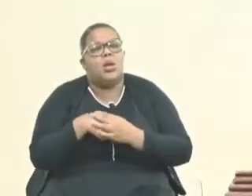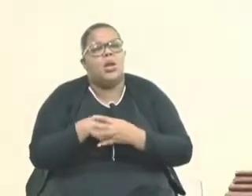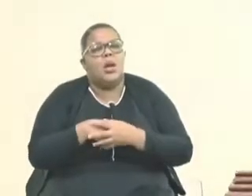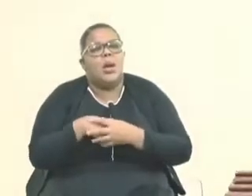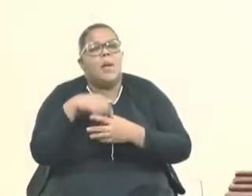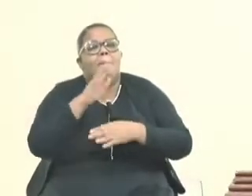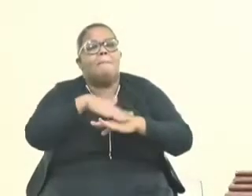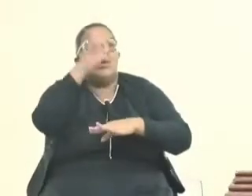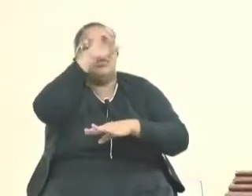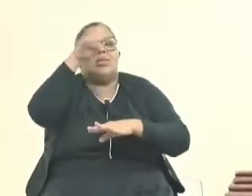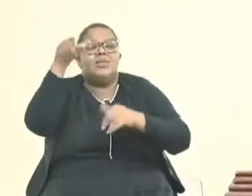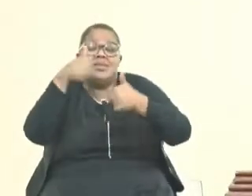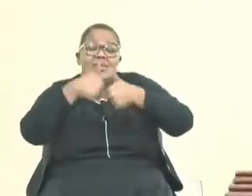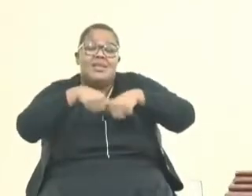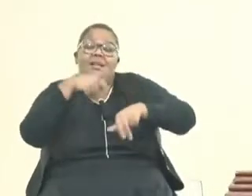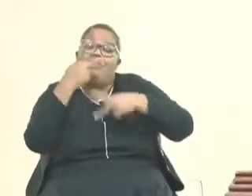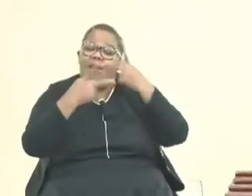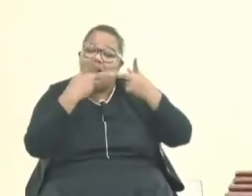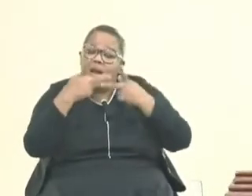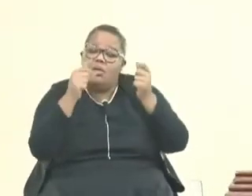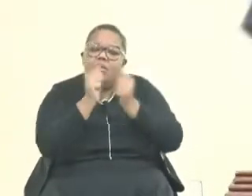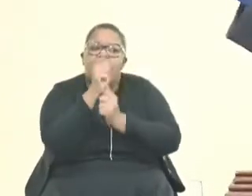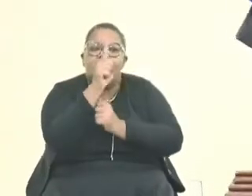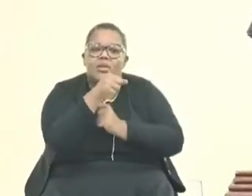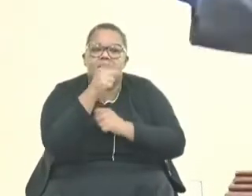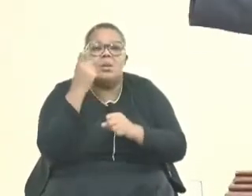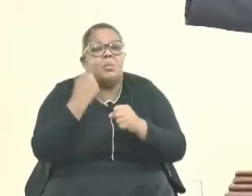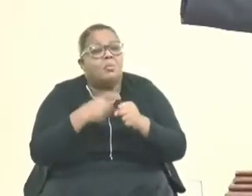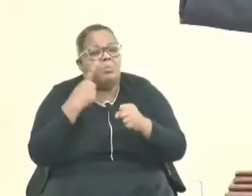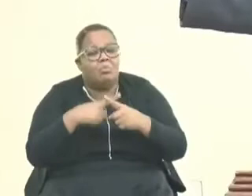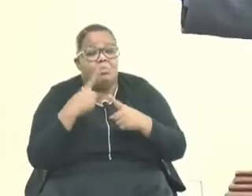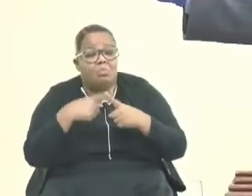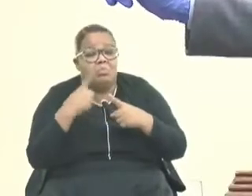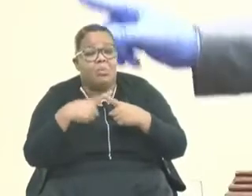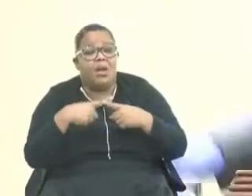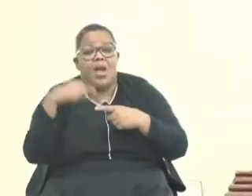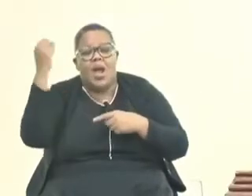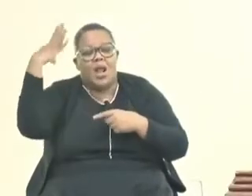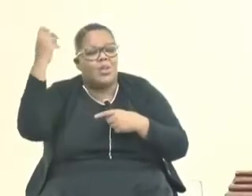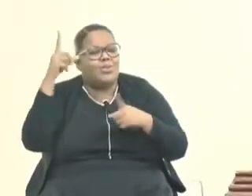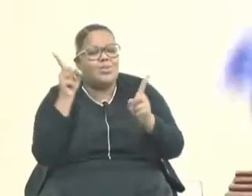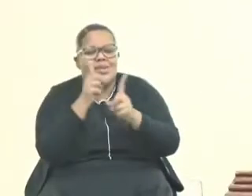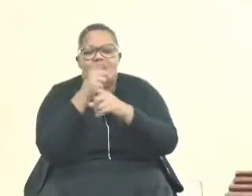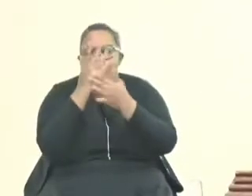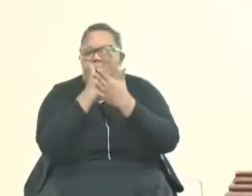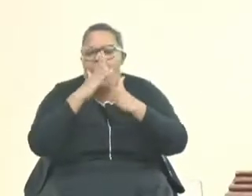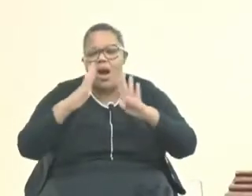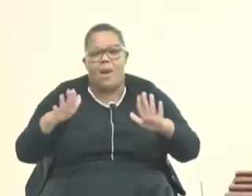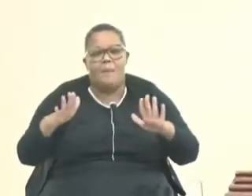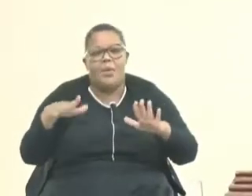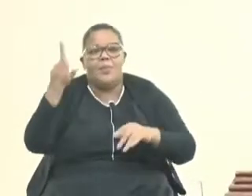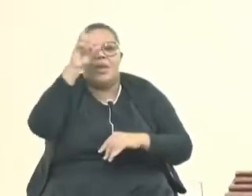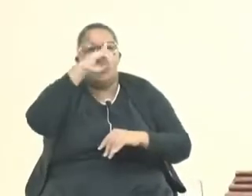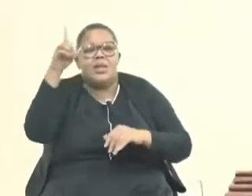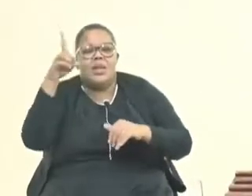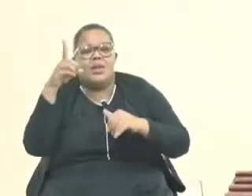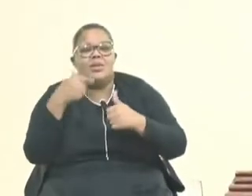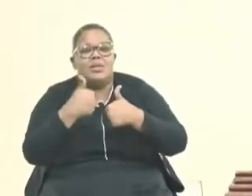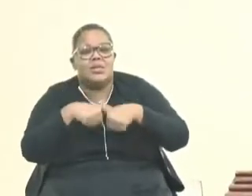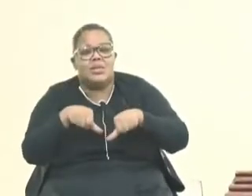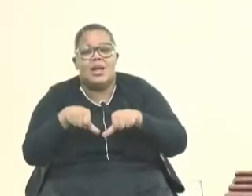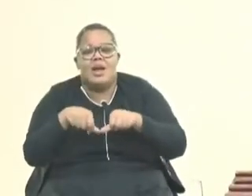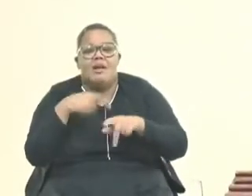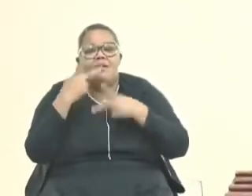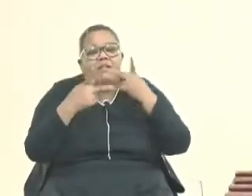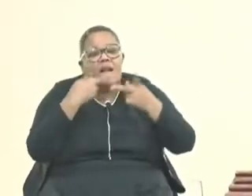Deus ainda está falando contigo porque a lâmpada não se apagou Deus ainda está te corrigindo